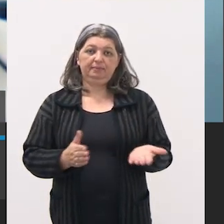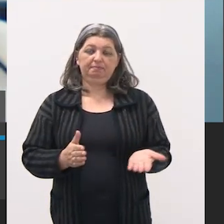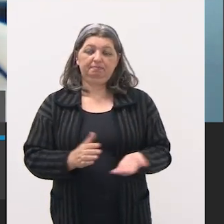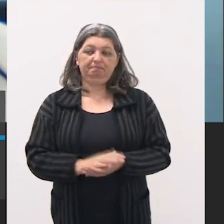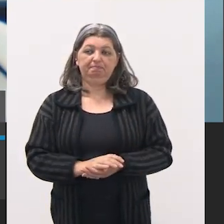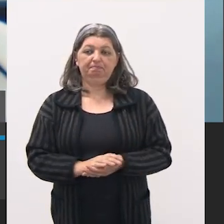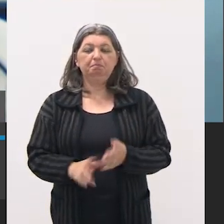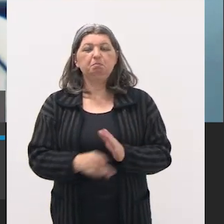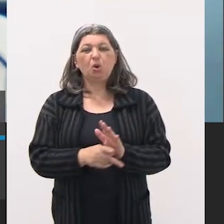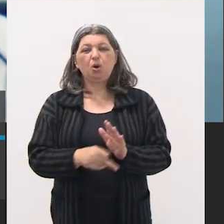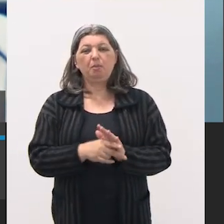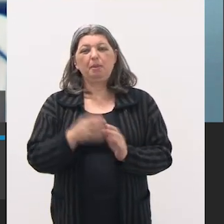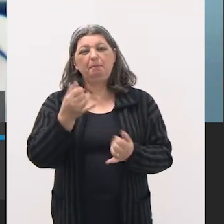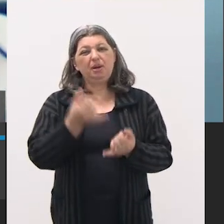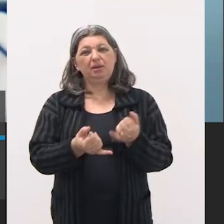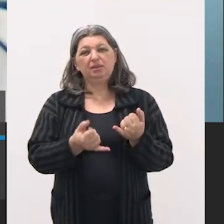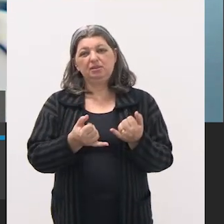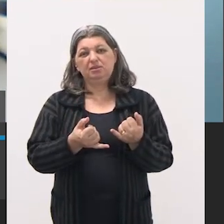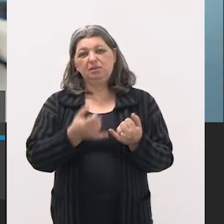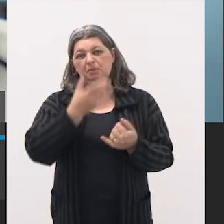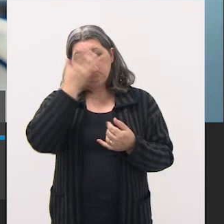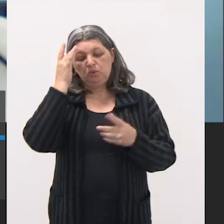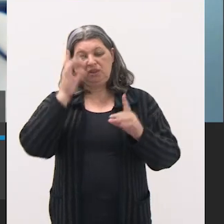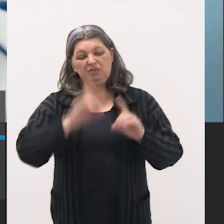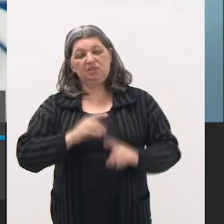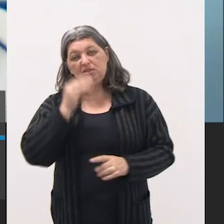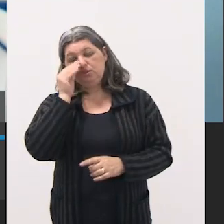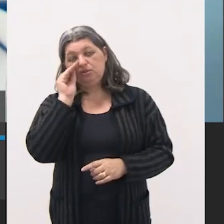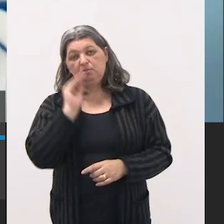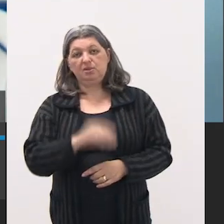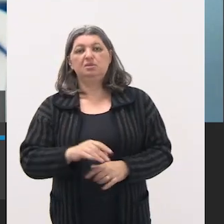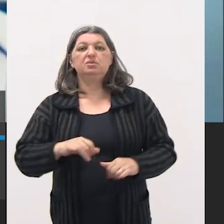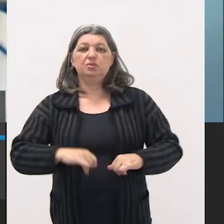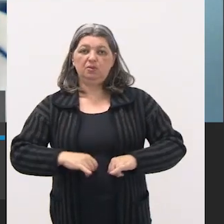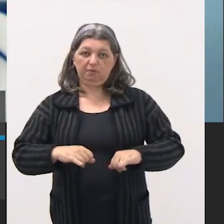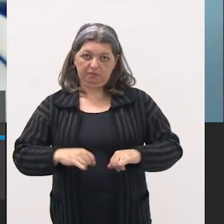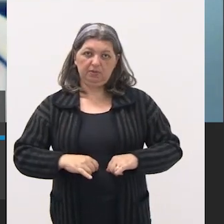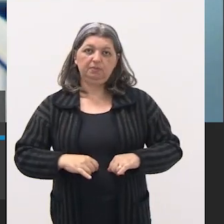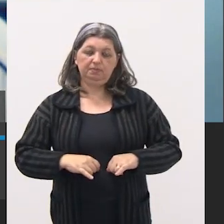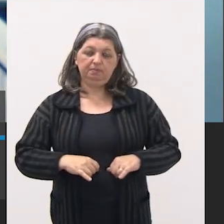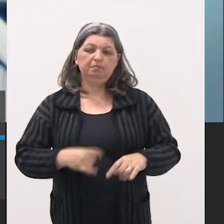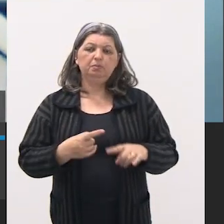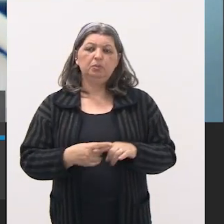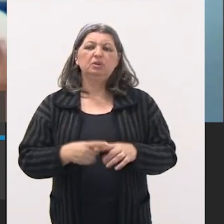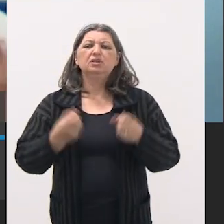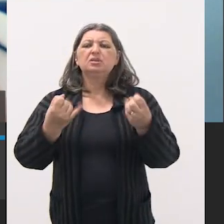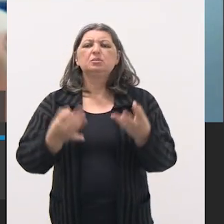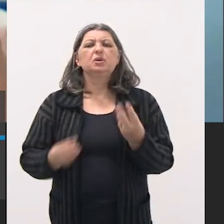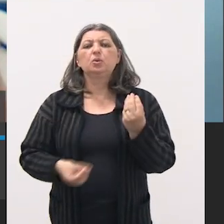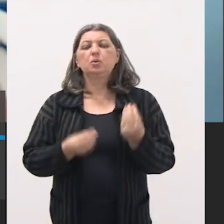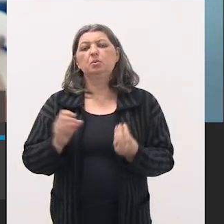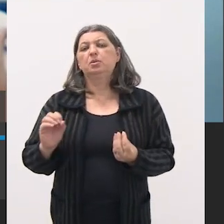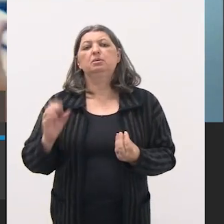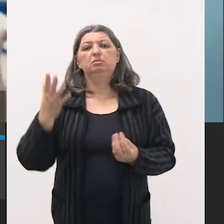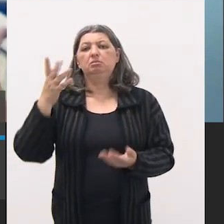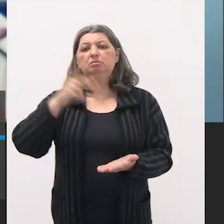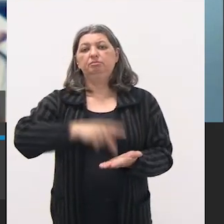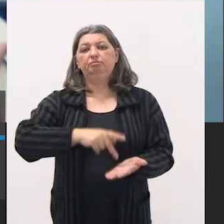dos direitos, quando nós falamos dos lugares, quando nós falamos como é que é essa realidade, nós estamos dando